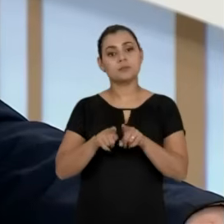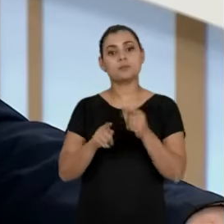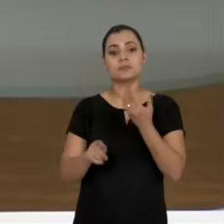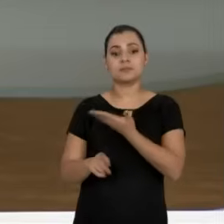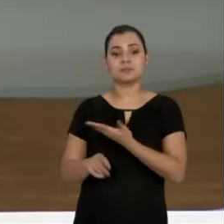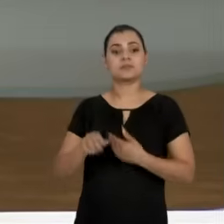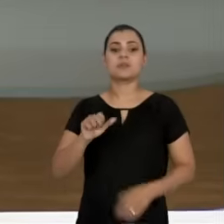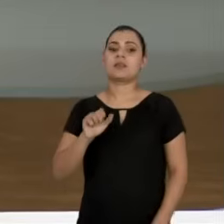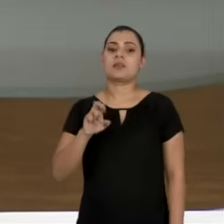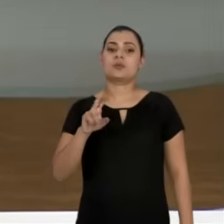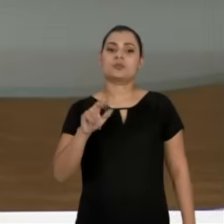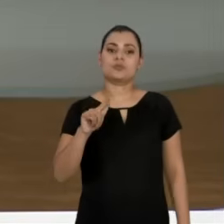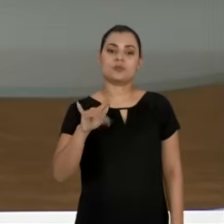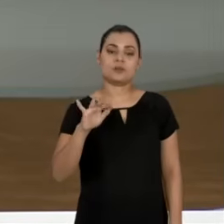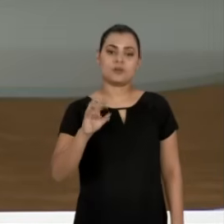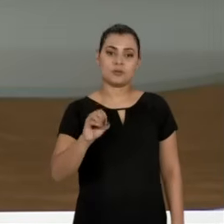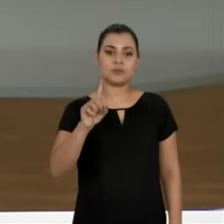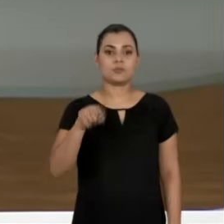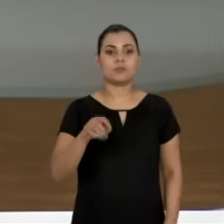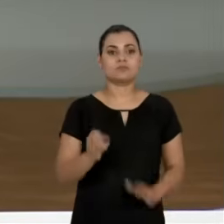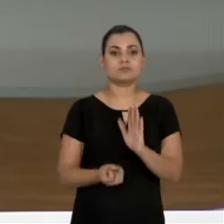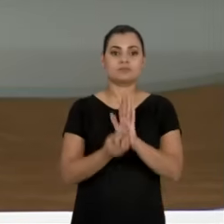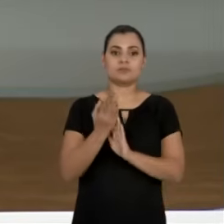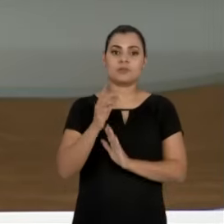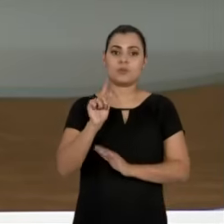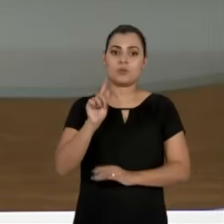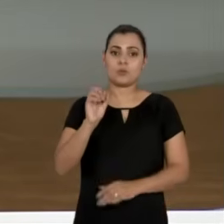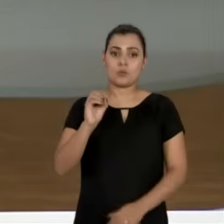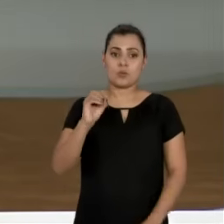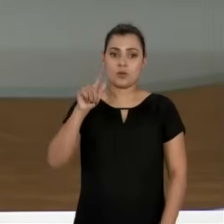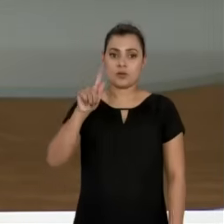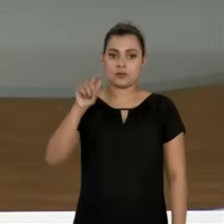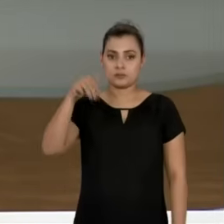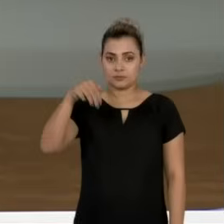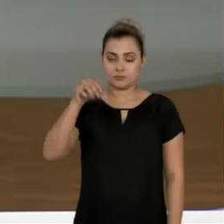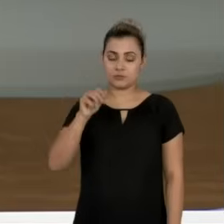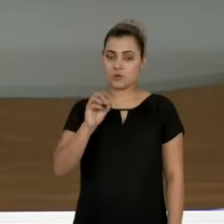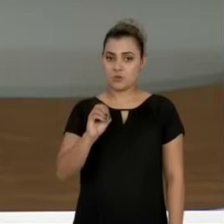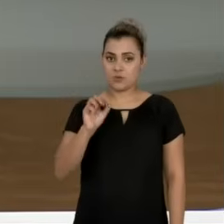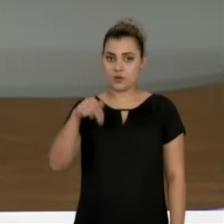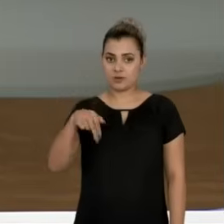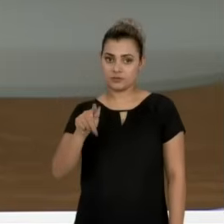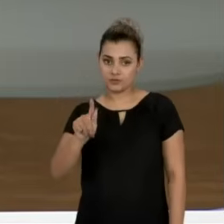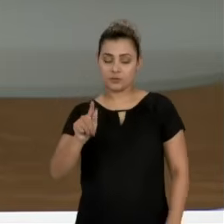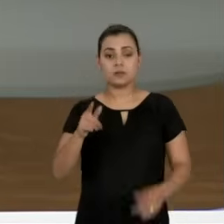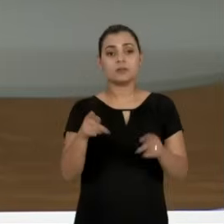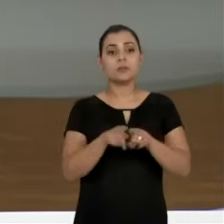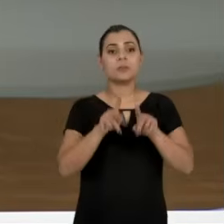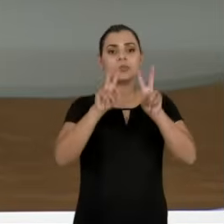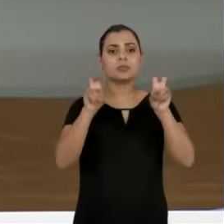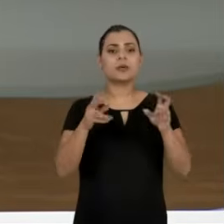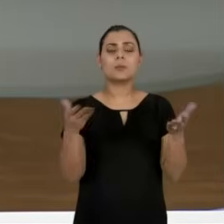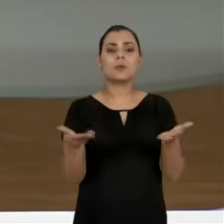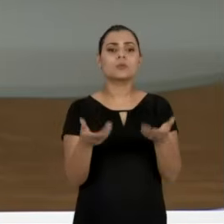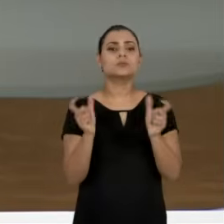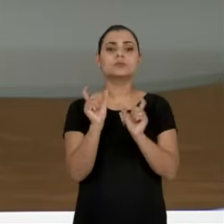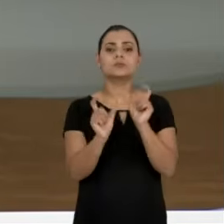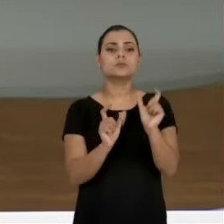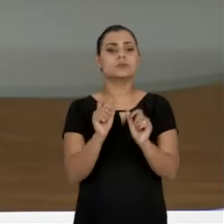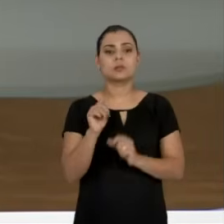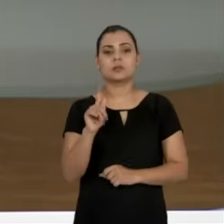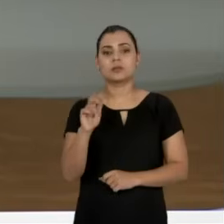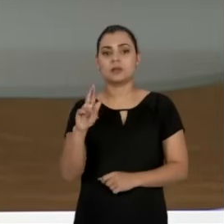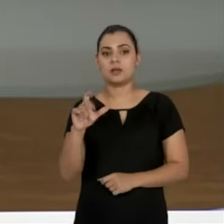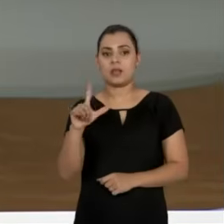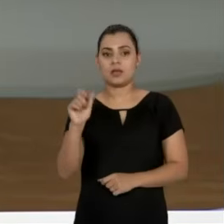Alegria. Antes de passar a palavra direto para a Luciana, eu vou só esclarecer aqui um termo que a gente usou bastante no bloco passado, que é grilagem